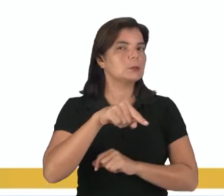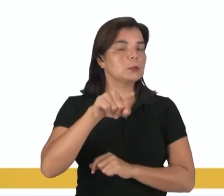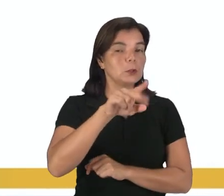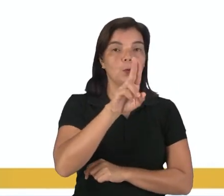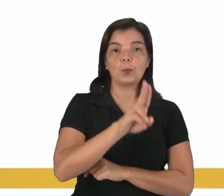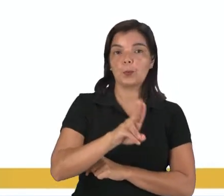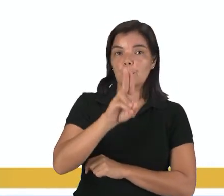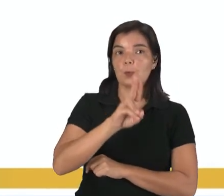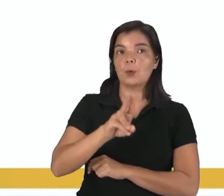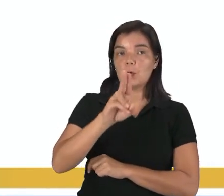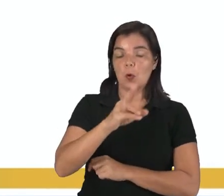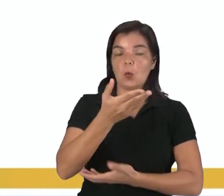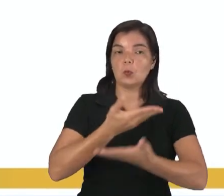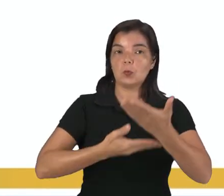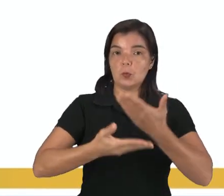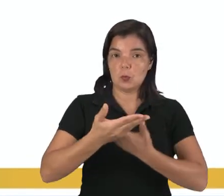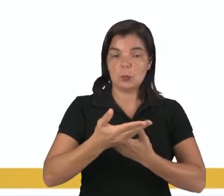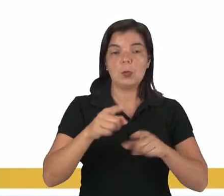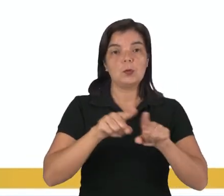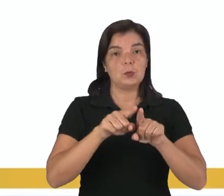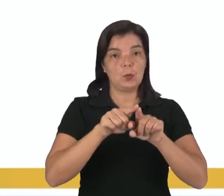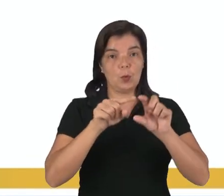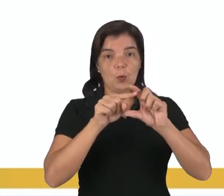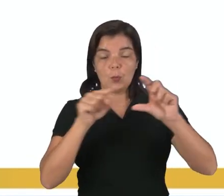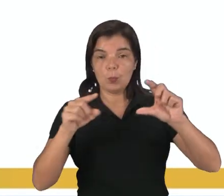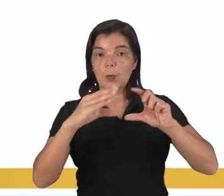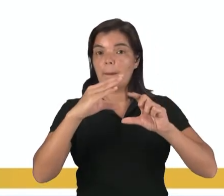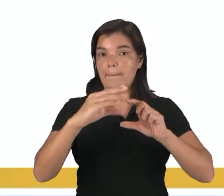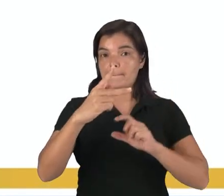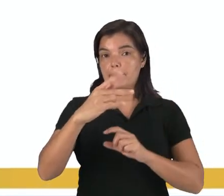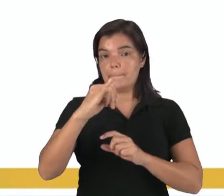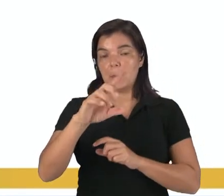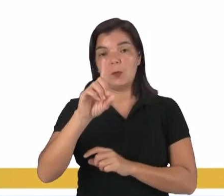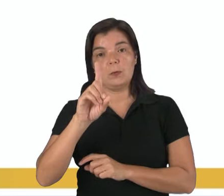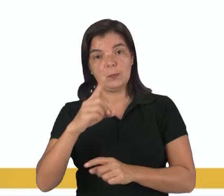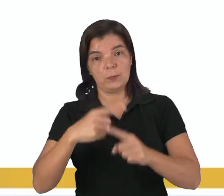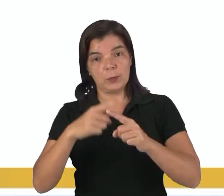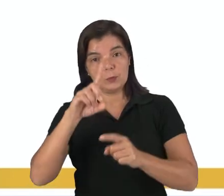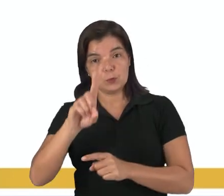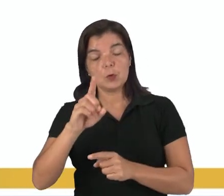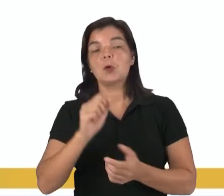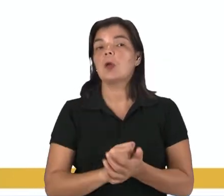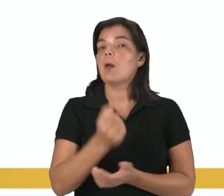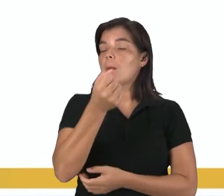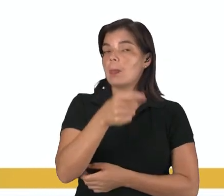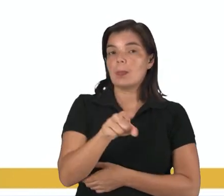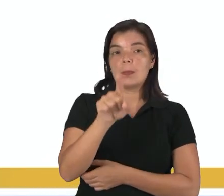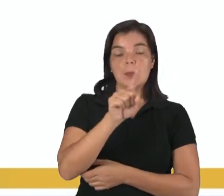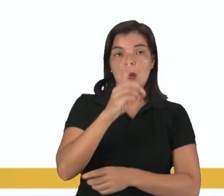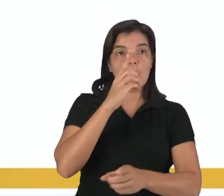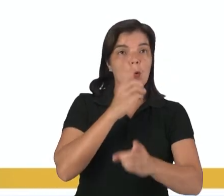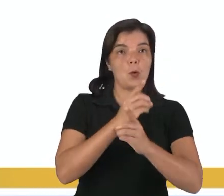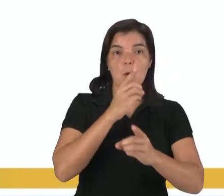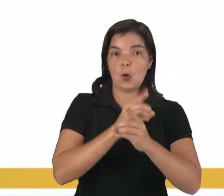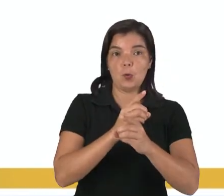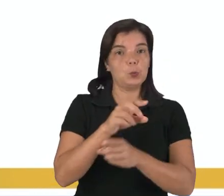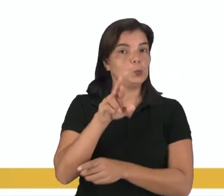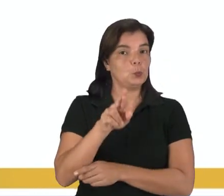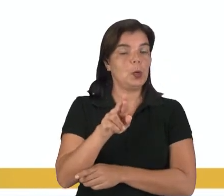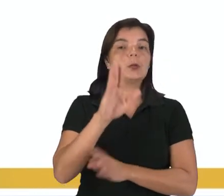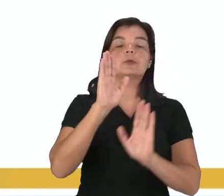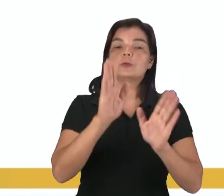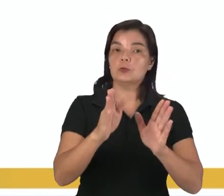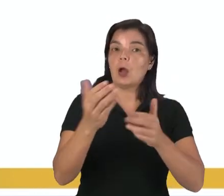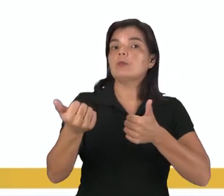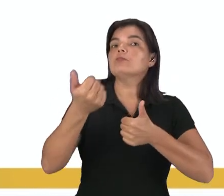claro que se você utilizar a relação que o comprimento é igual a piso diâmetro você é preciso encontrar o valor do